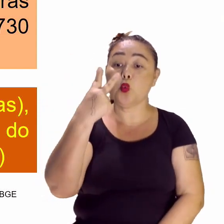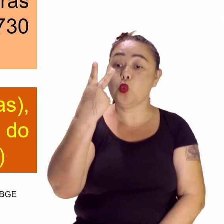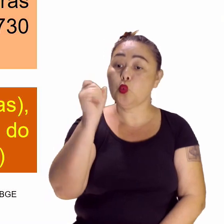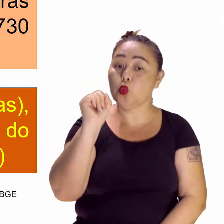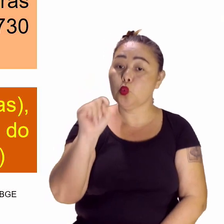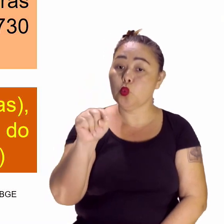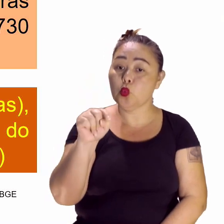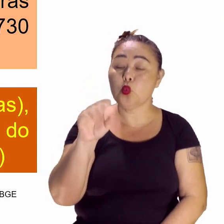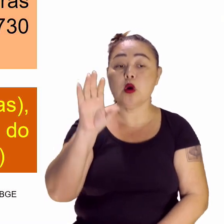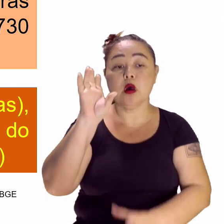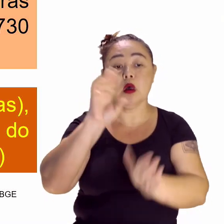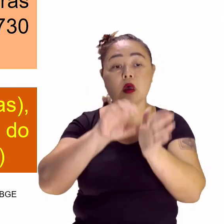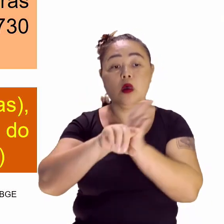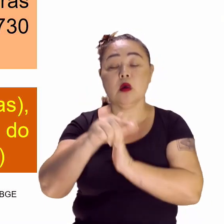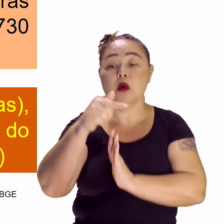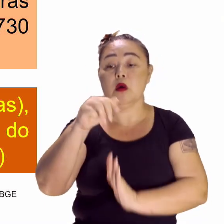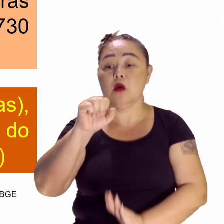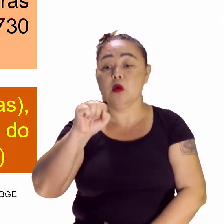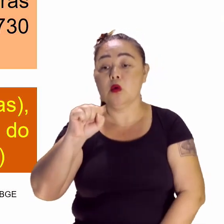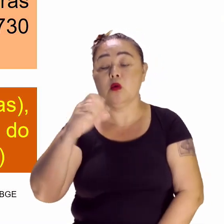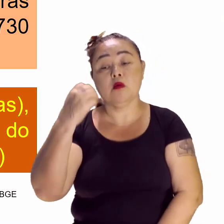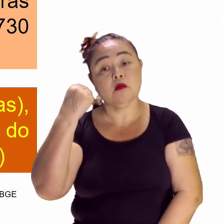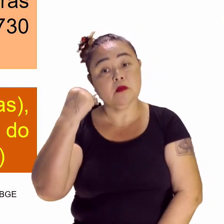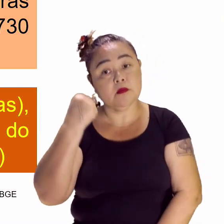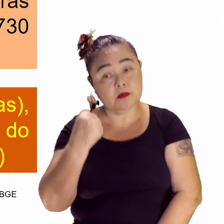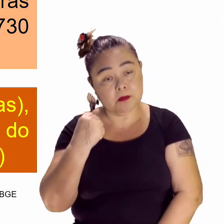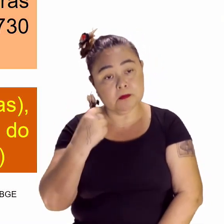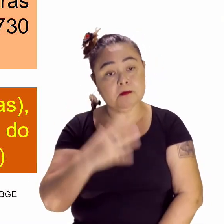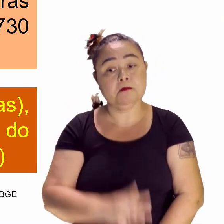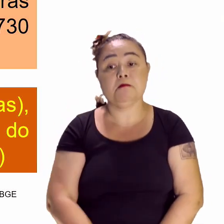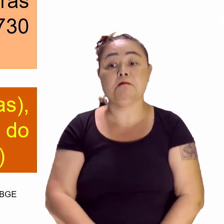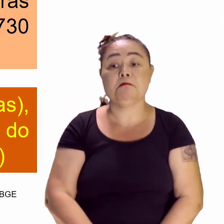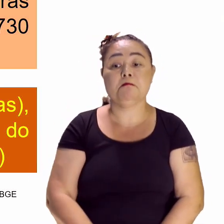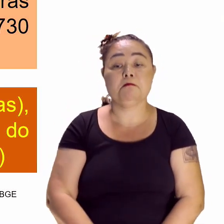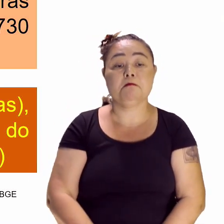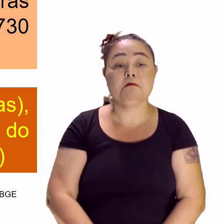e Cacoal 788 toneladas